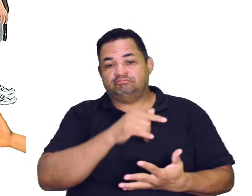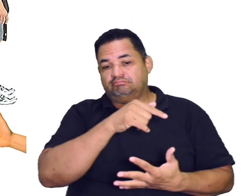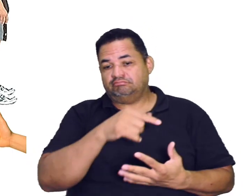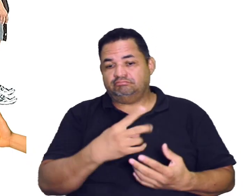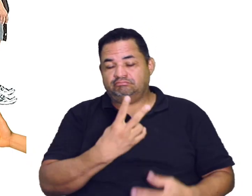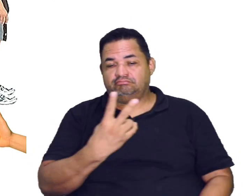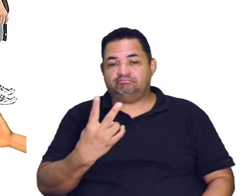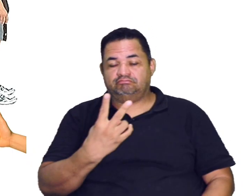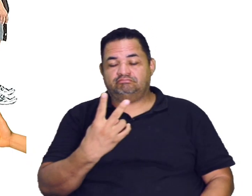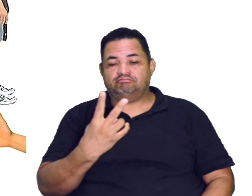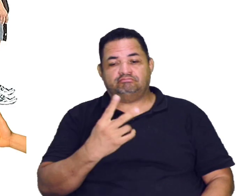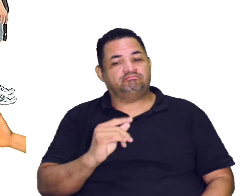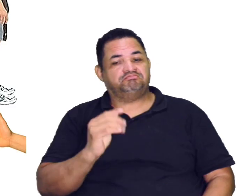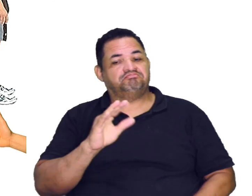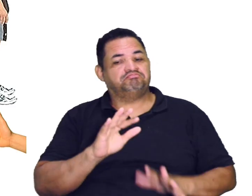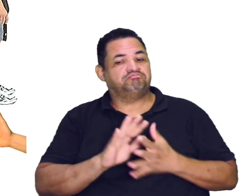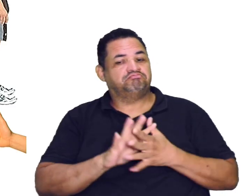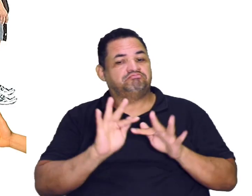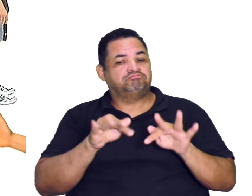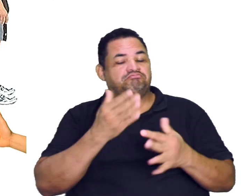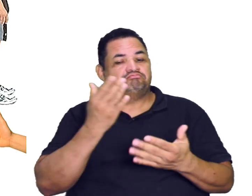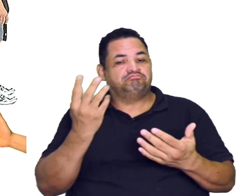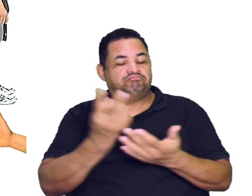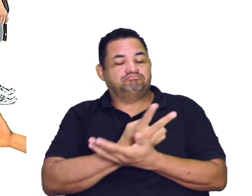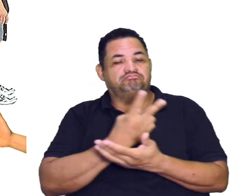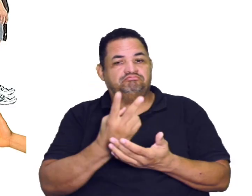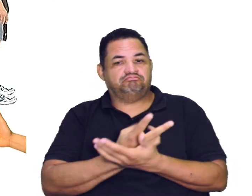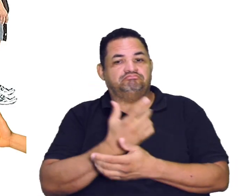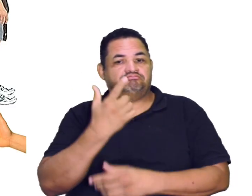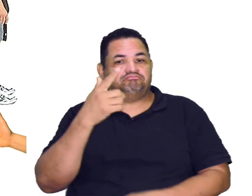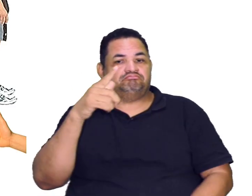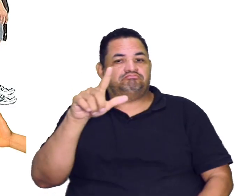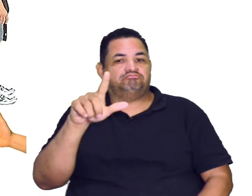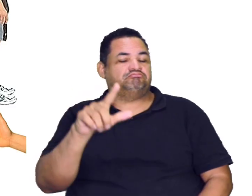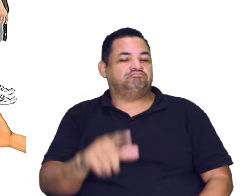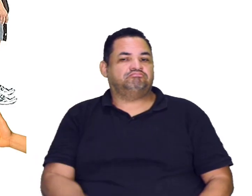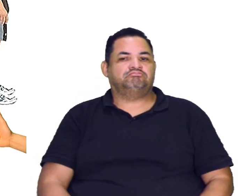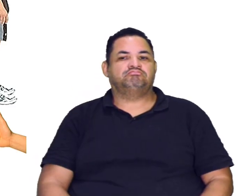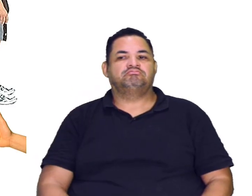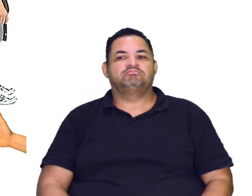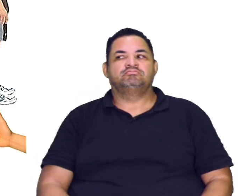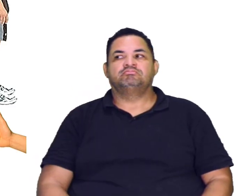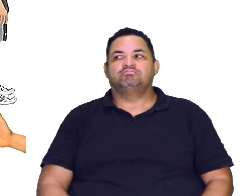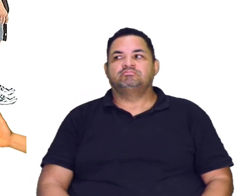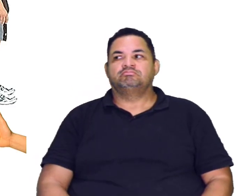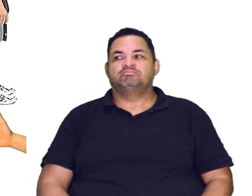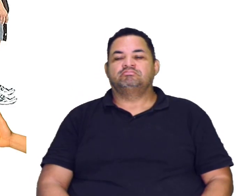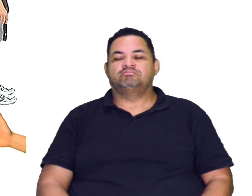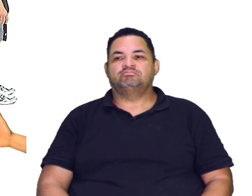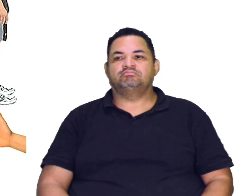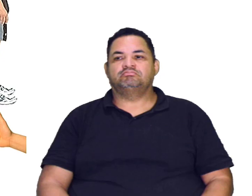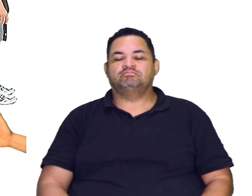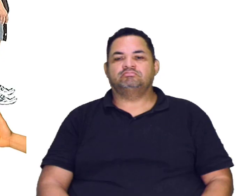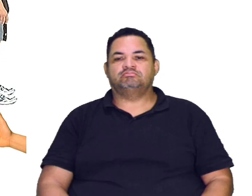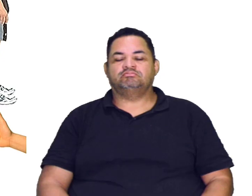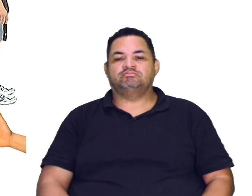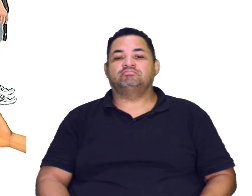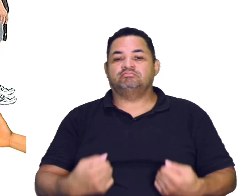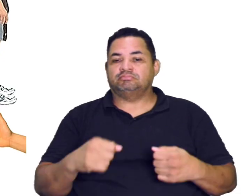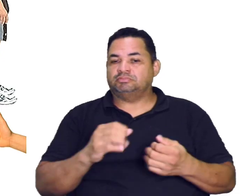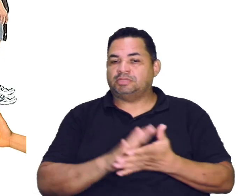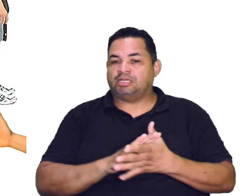duas últimas posturas também não são legais. Você não vai conseguir sustentar por muito tempo e isso deve estar lhe